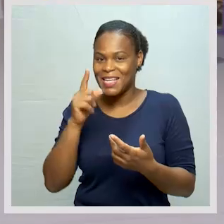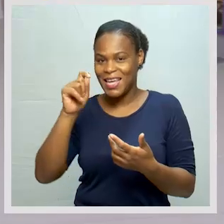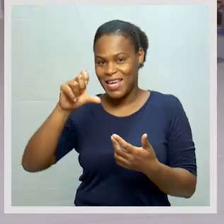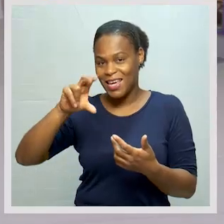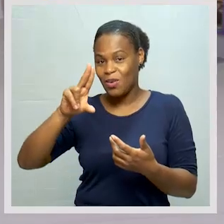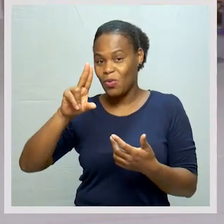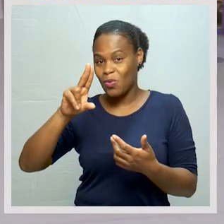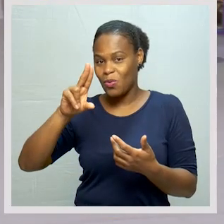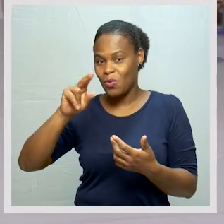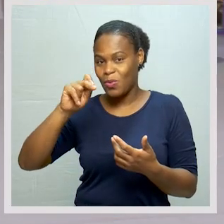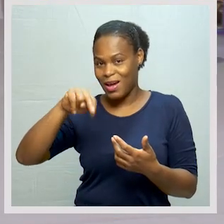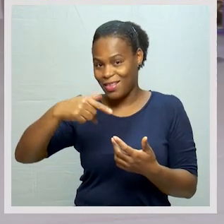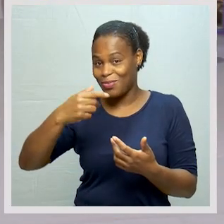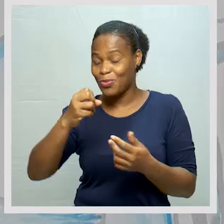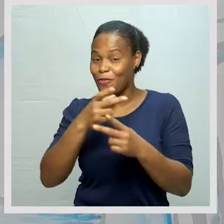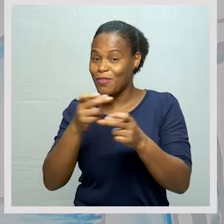a última frase,